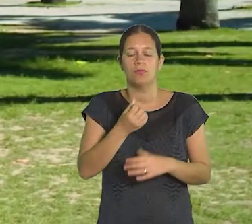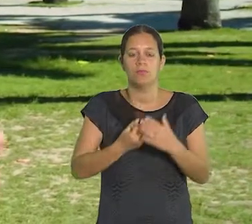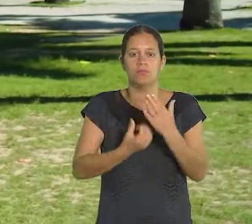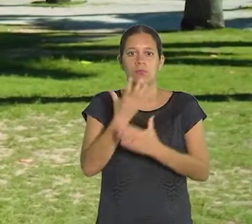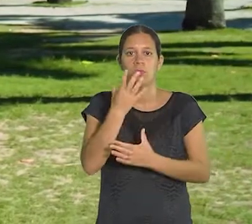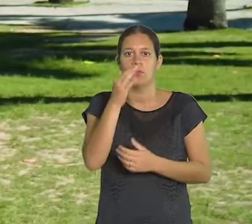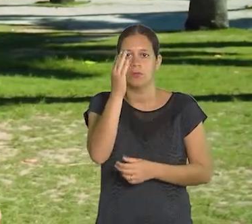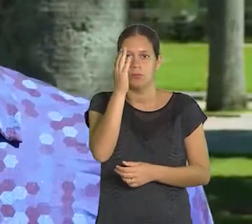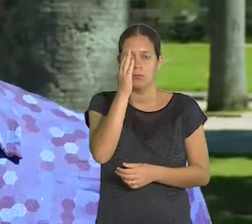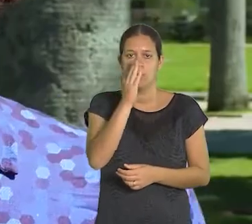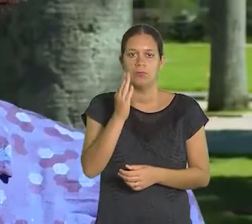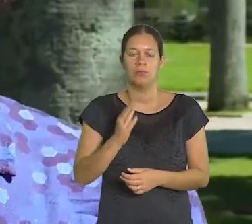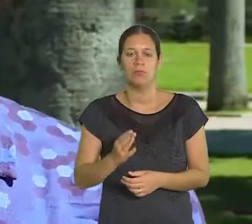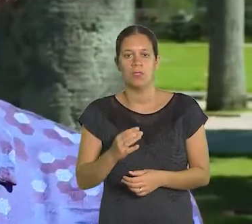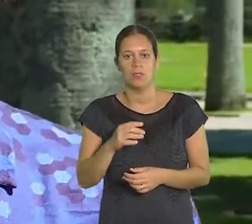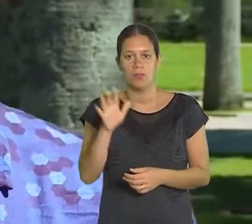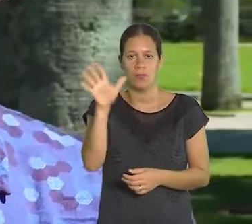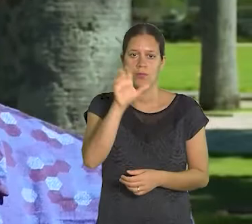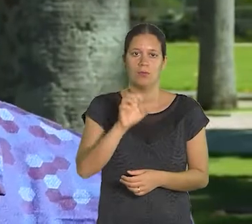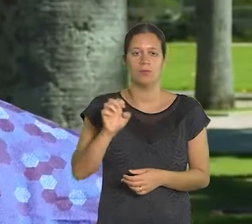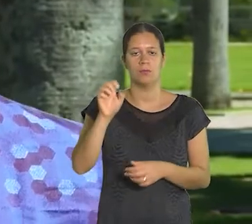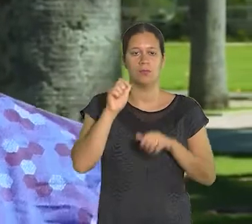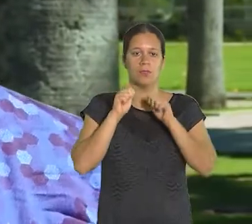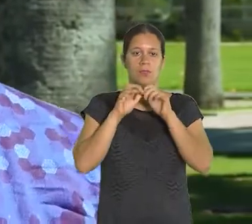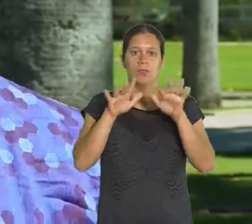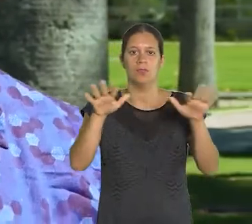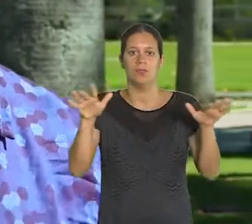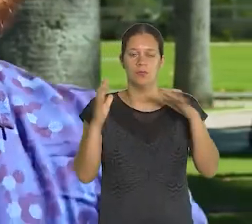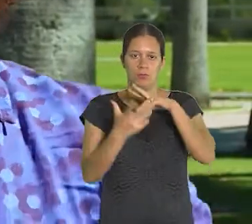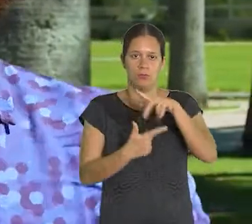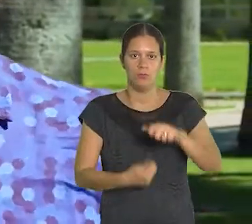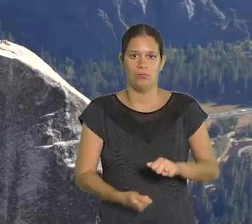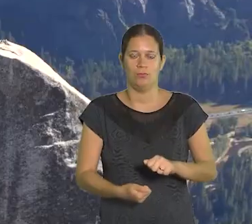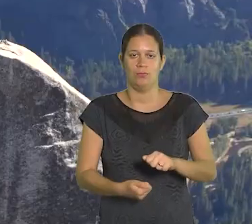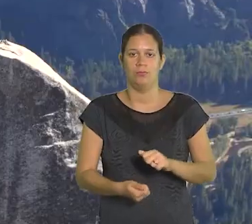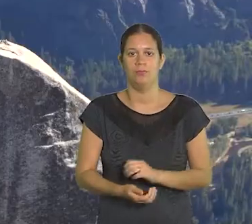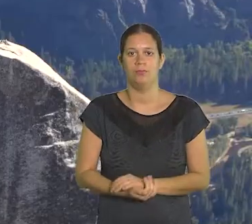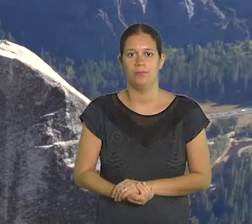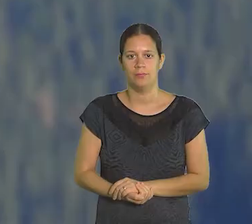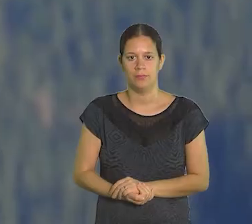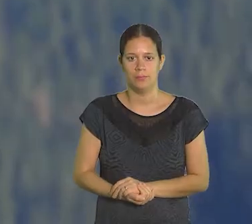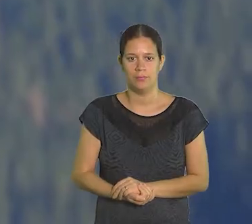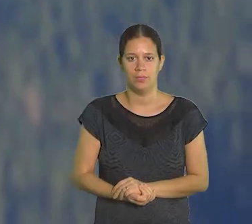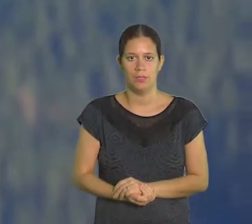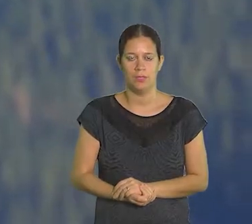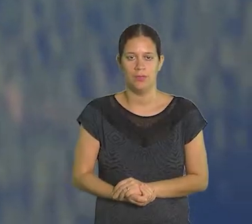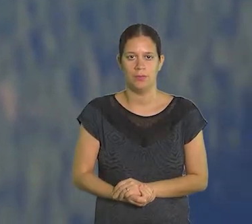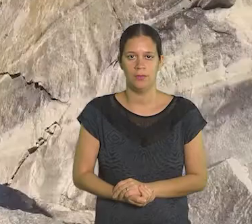foi que o slackline ganhou o mundo. Em um grande evento na região central da Europa, ele se espalhou pelo mundo inteiro.